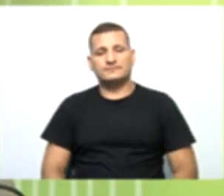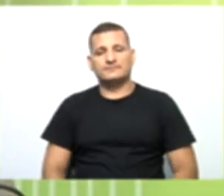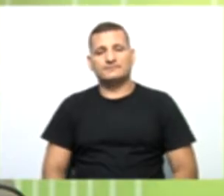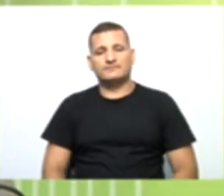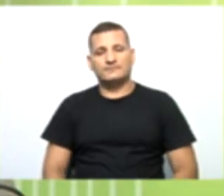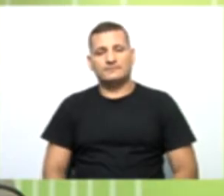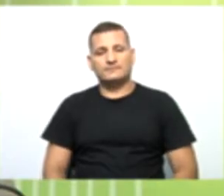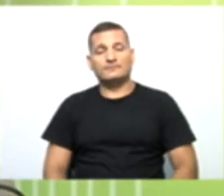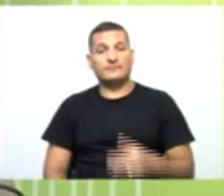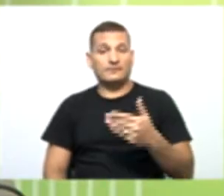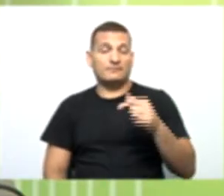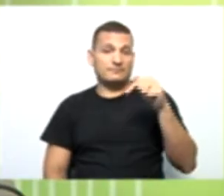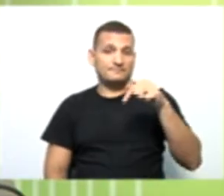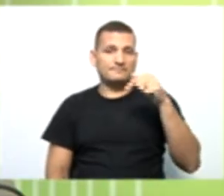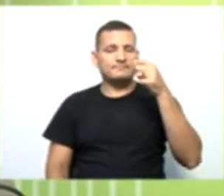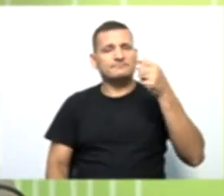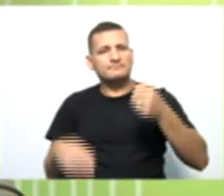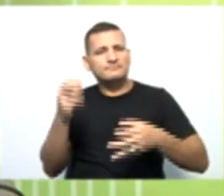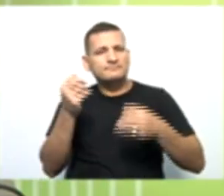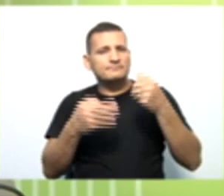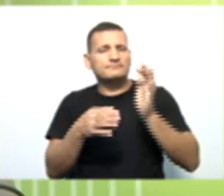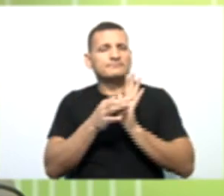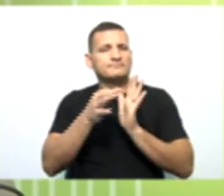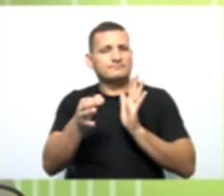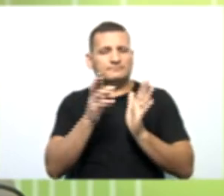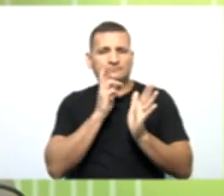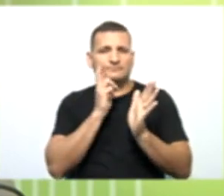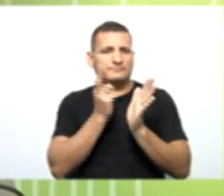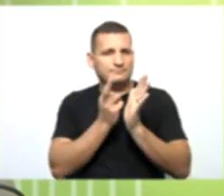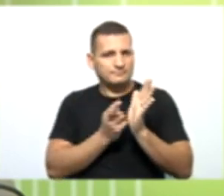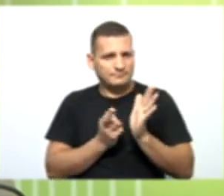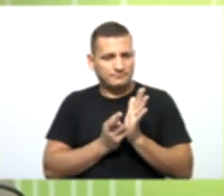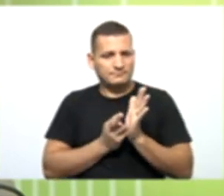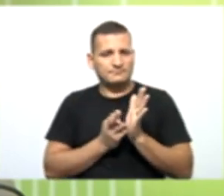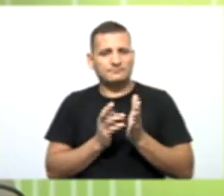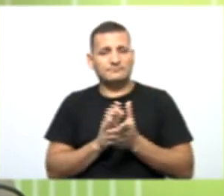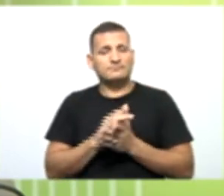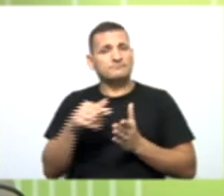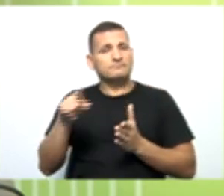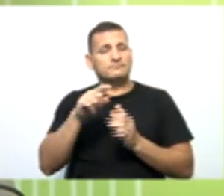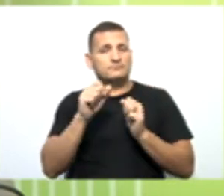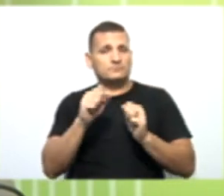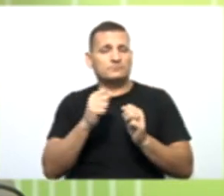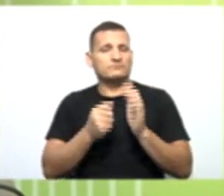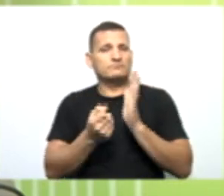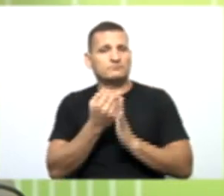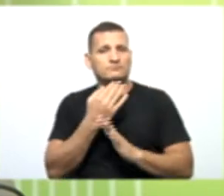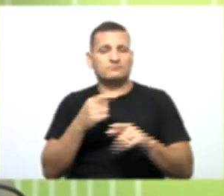gente vai falando aqui sobre as nossas sugestões de resposta para essa atividade, vocês podem mandar